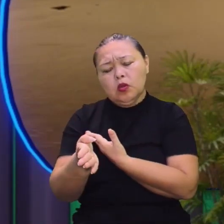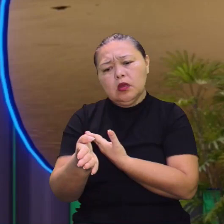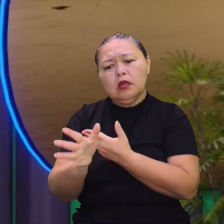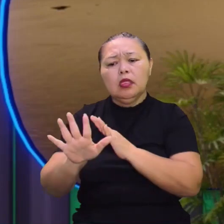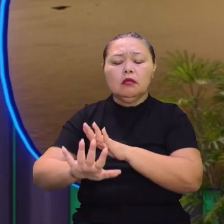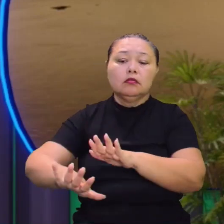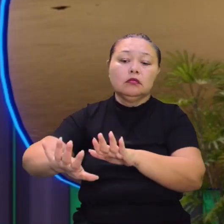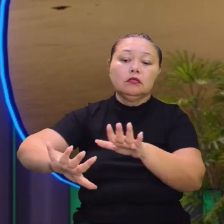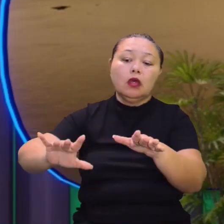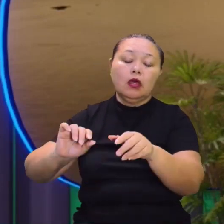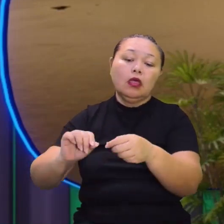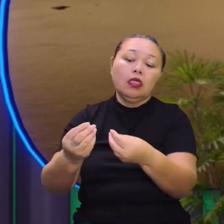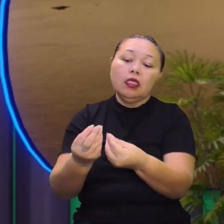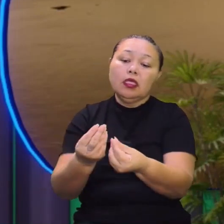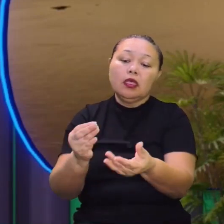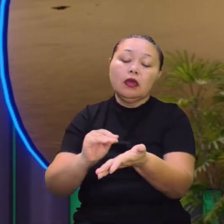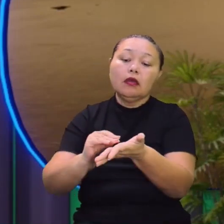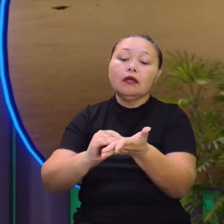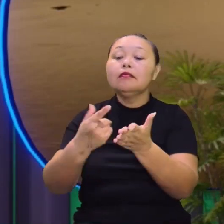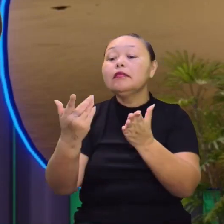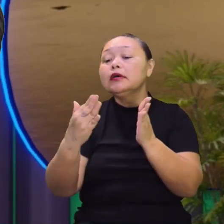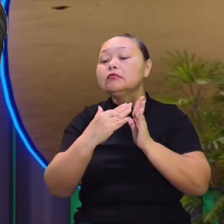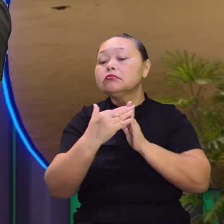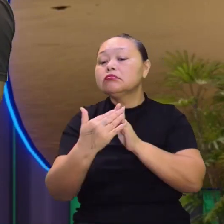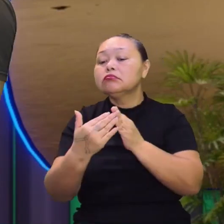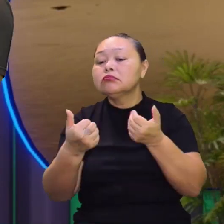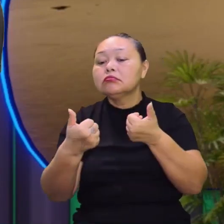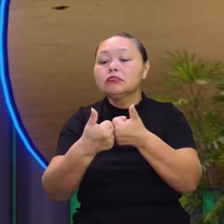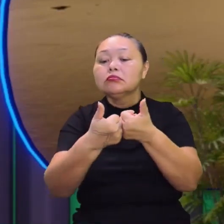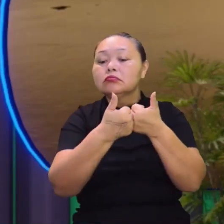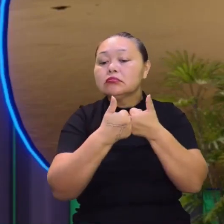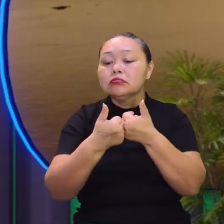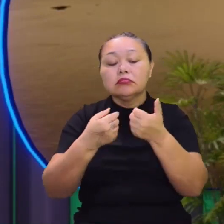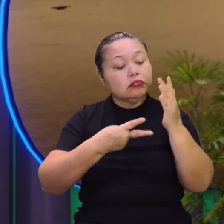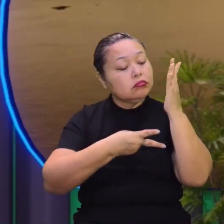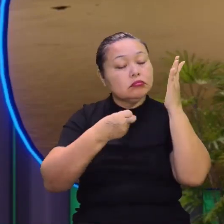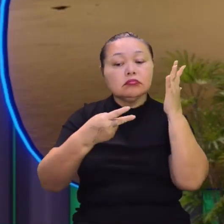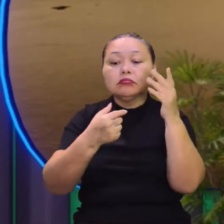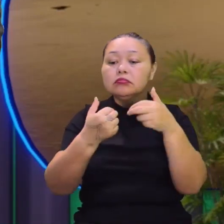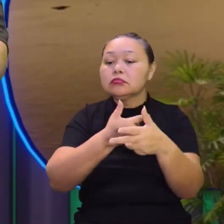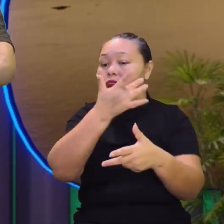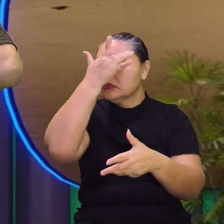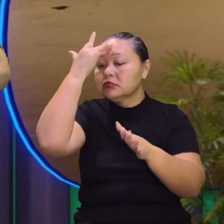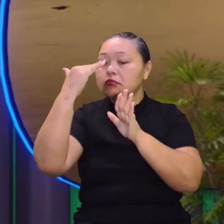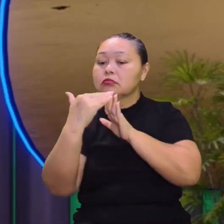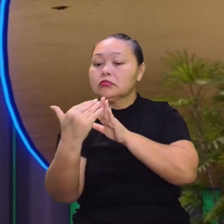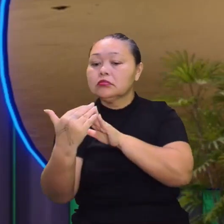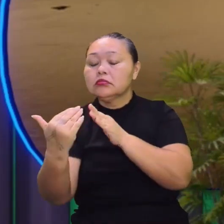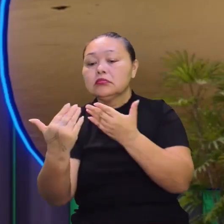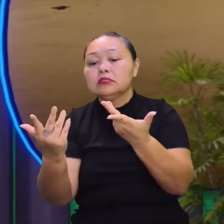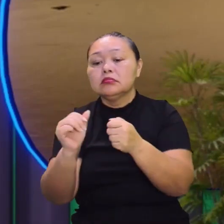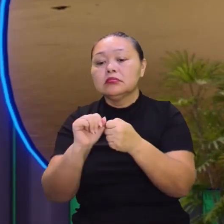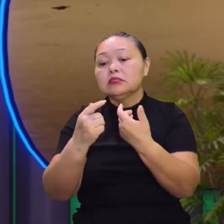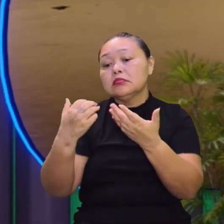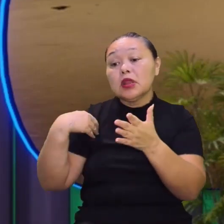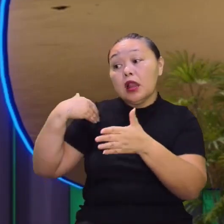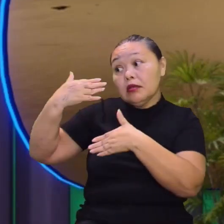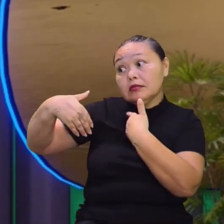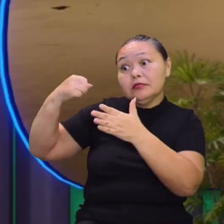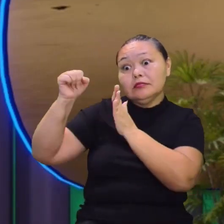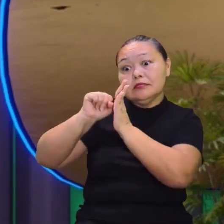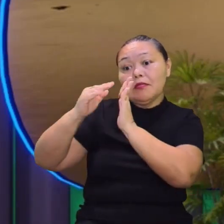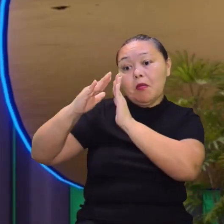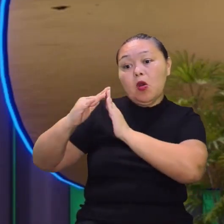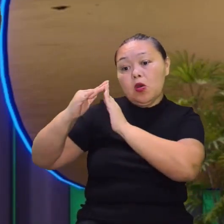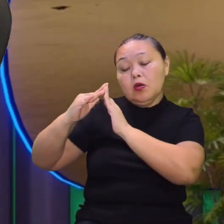torna incipiente. Mas e o ribeirinho que mora ali? Com certeza. Os extrativistas, as Exatamente. pessoas que estão ali de uma forma secular. É